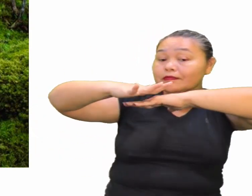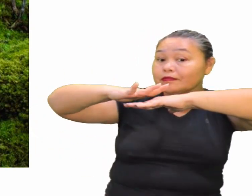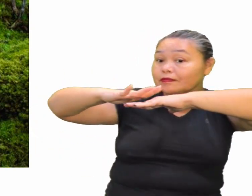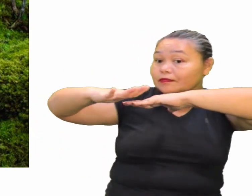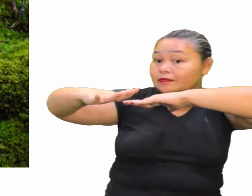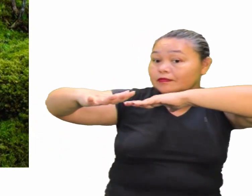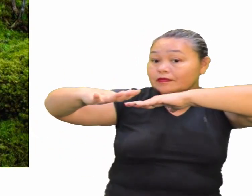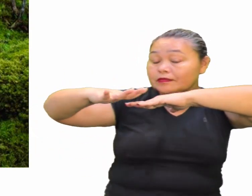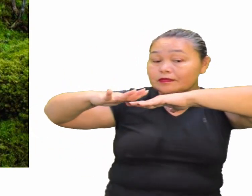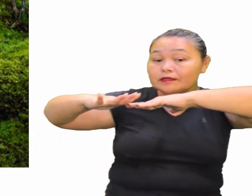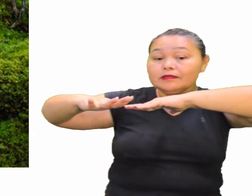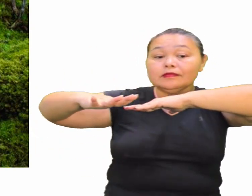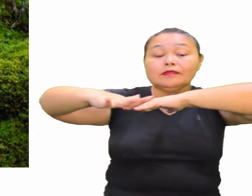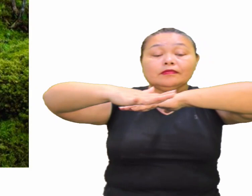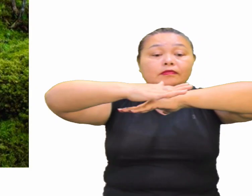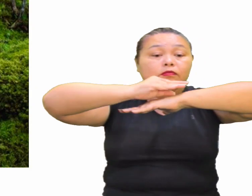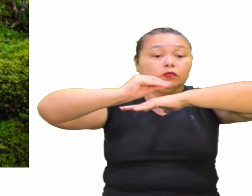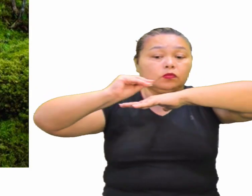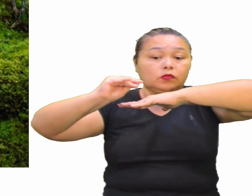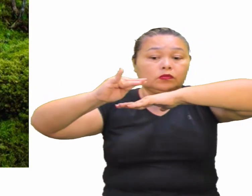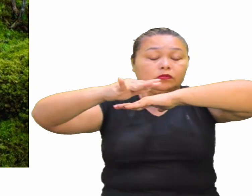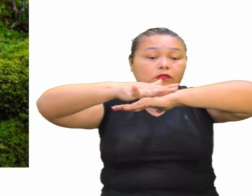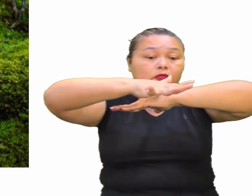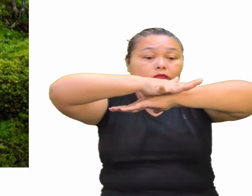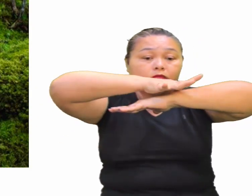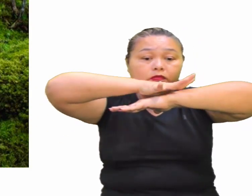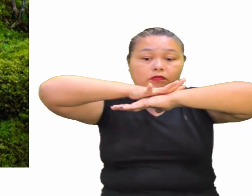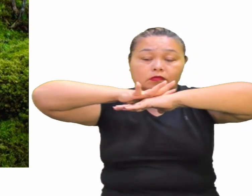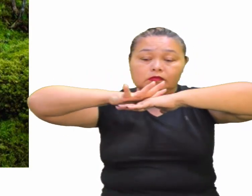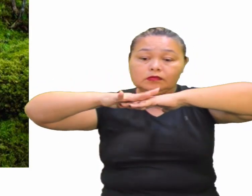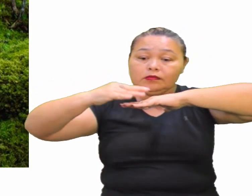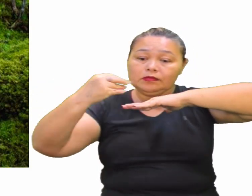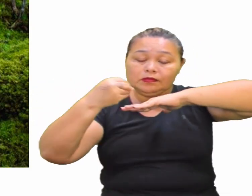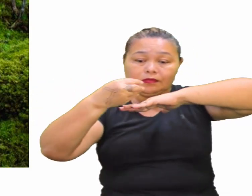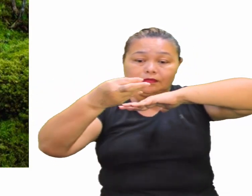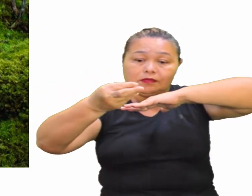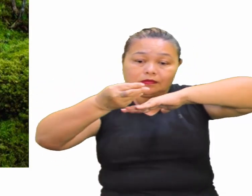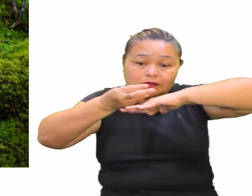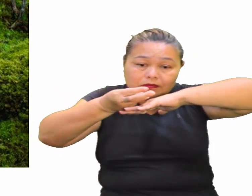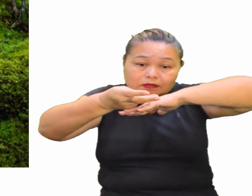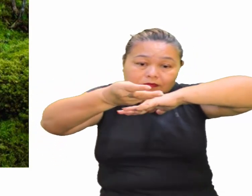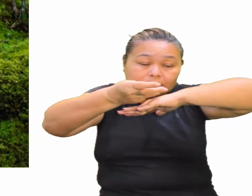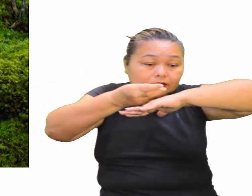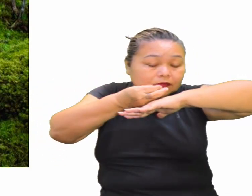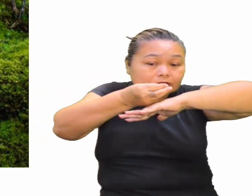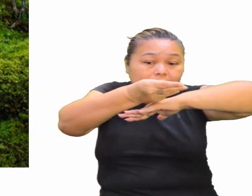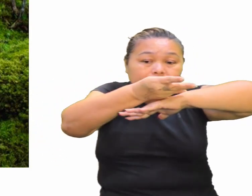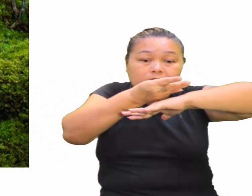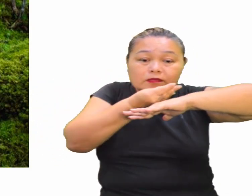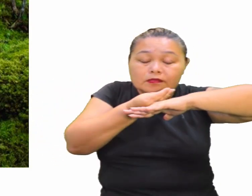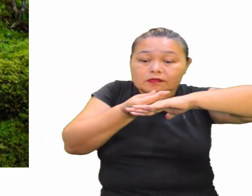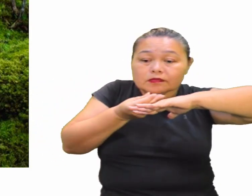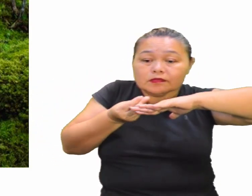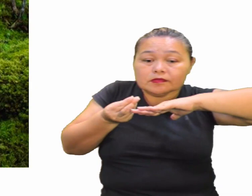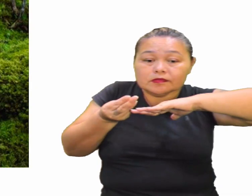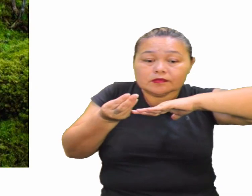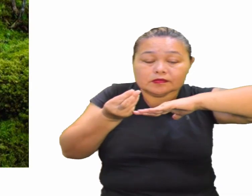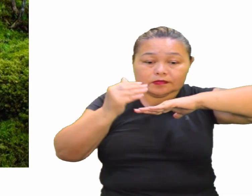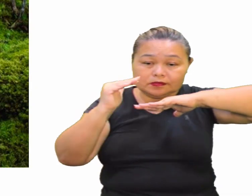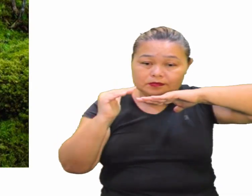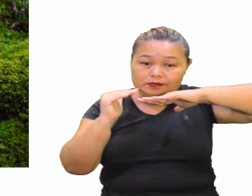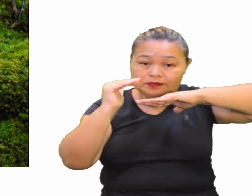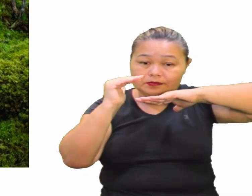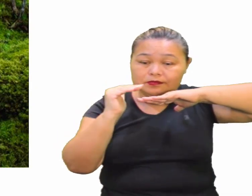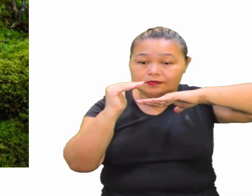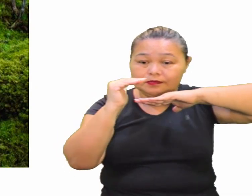Aquelas que não têm ainda vasos condutores, lembram? devido a isso, elas são de pequeno